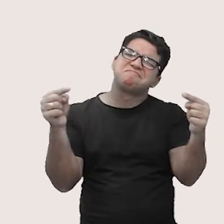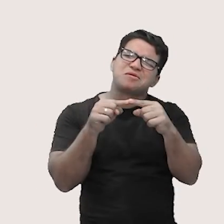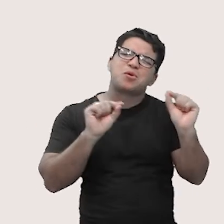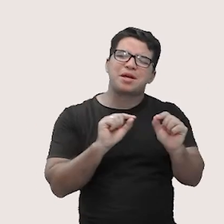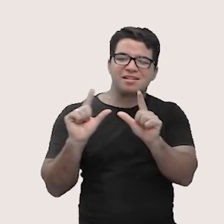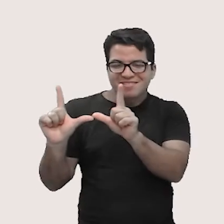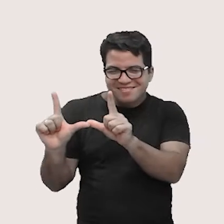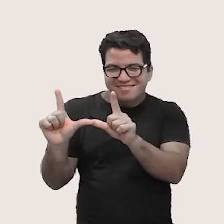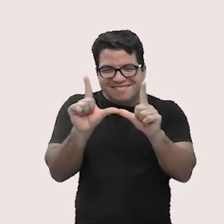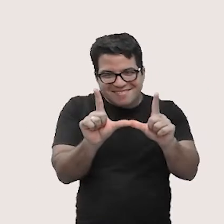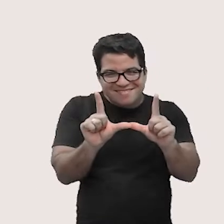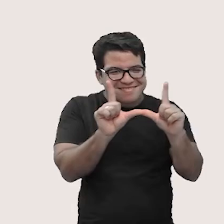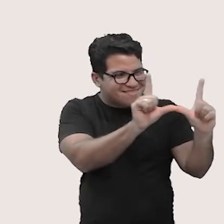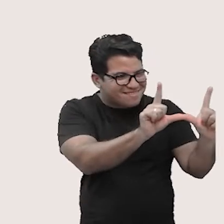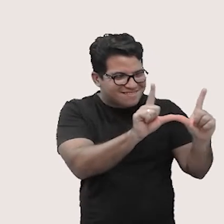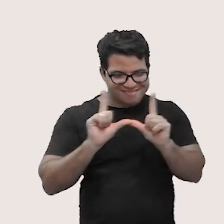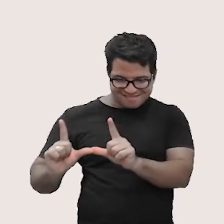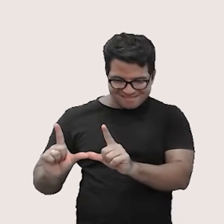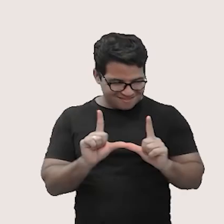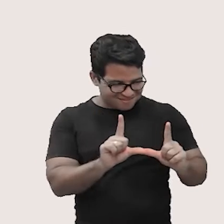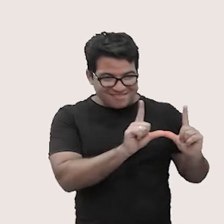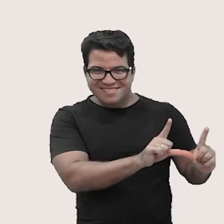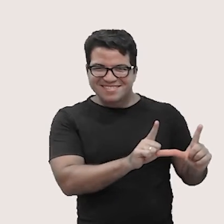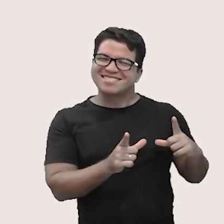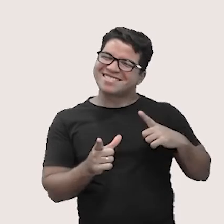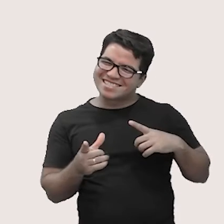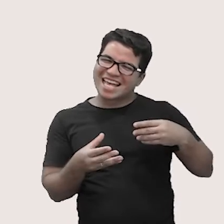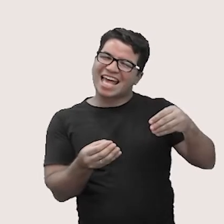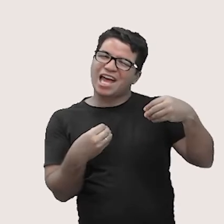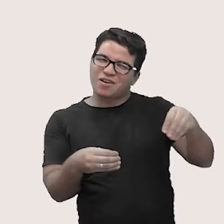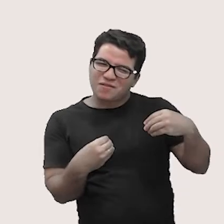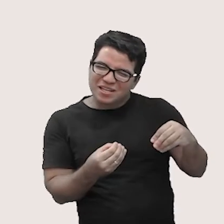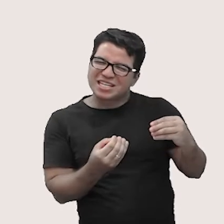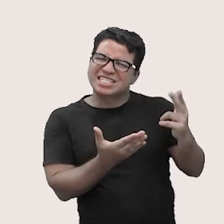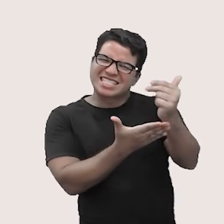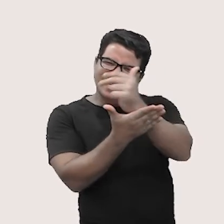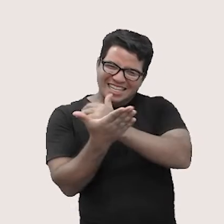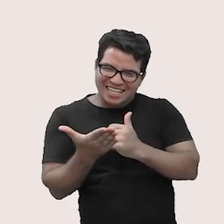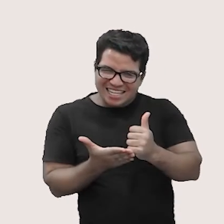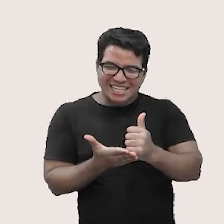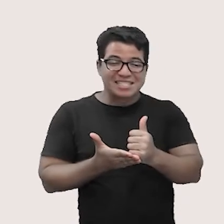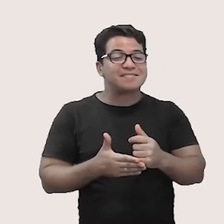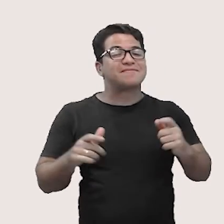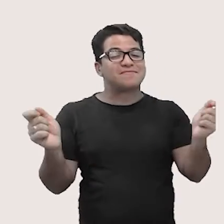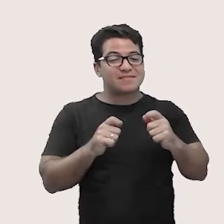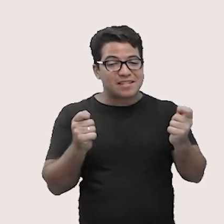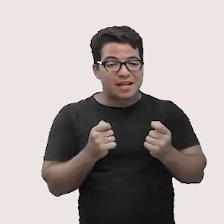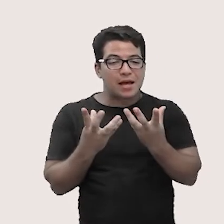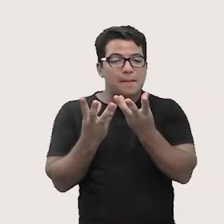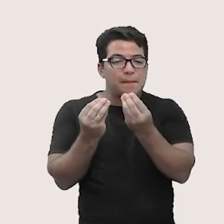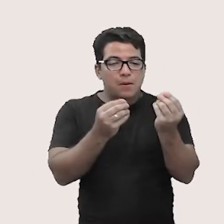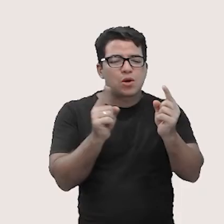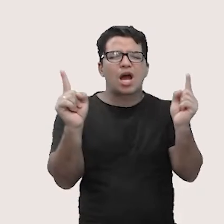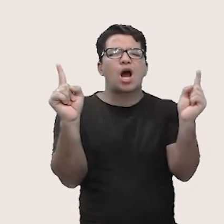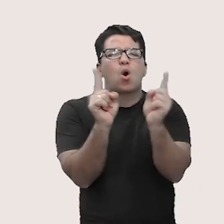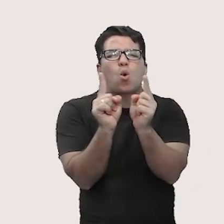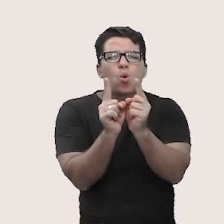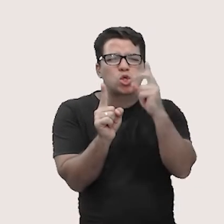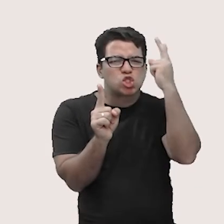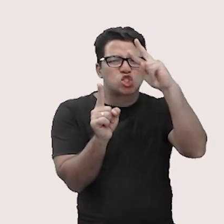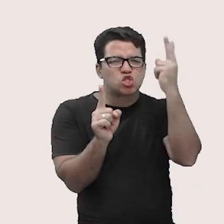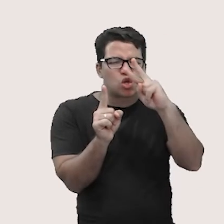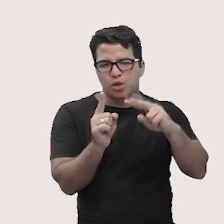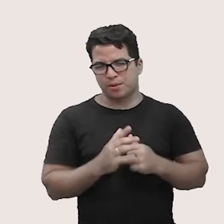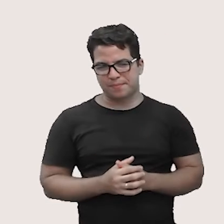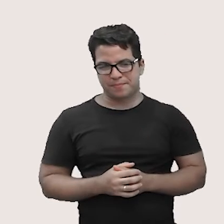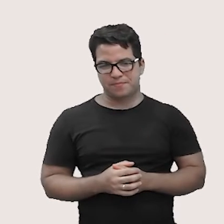um gênero derivado das HQs, trata-se de uma curta sequência narrativa porque conta uma história, de quadrinhos que